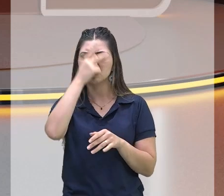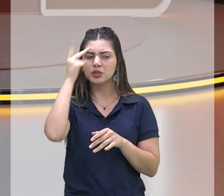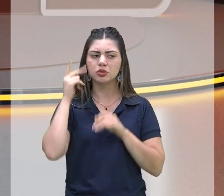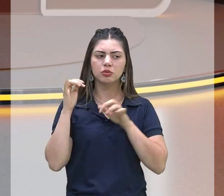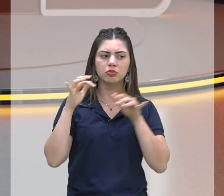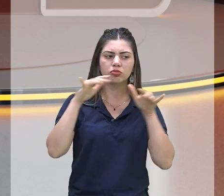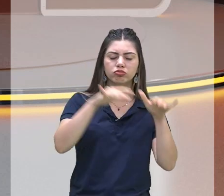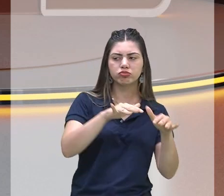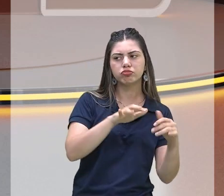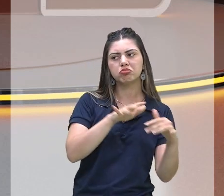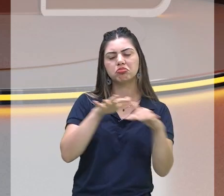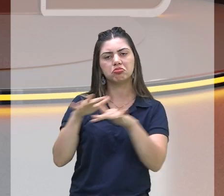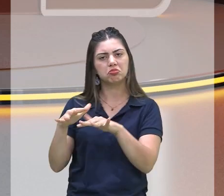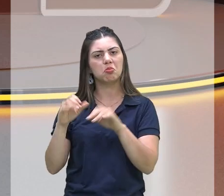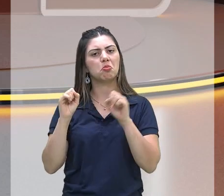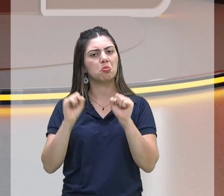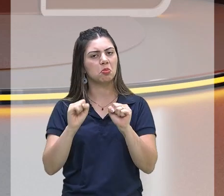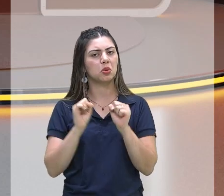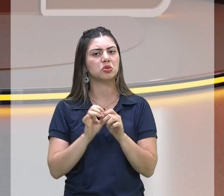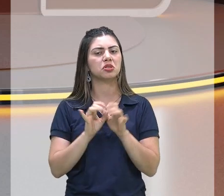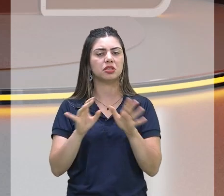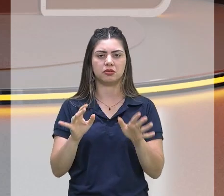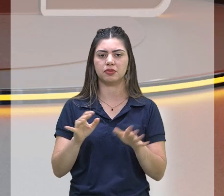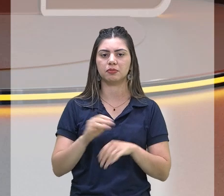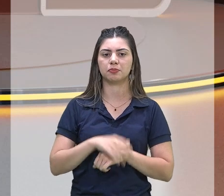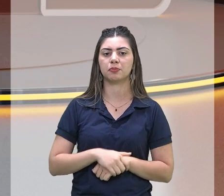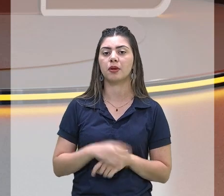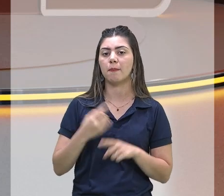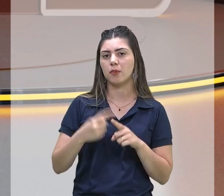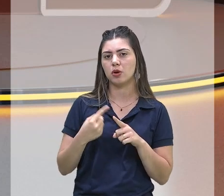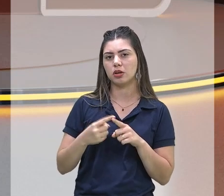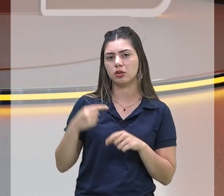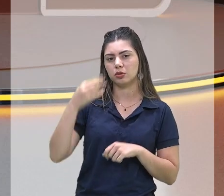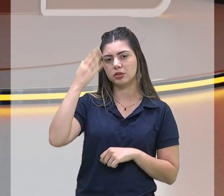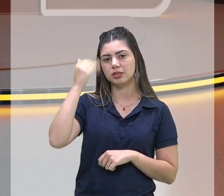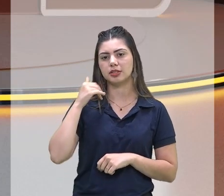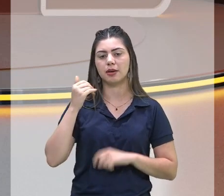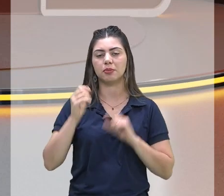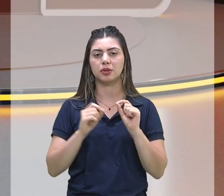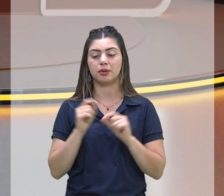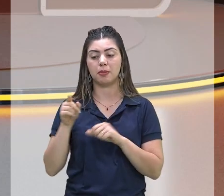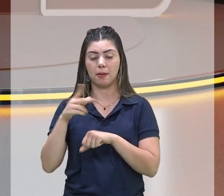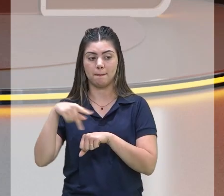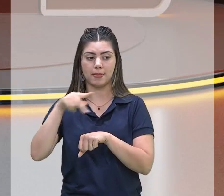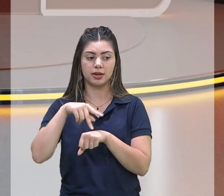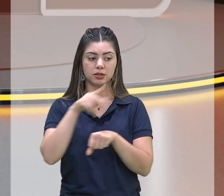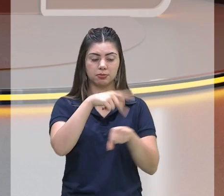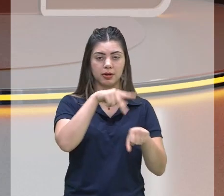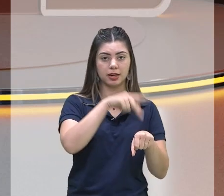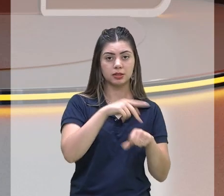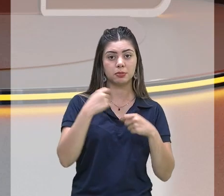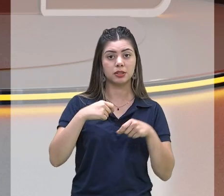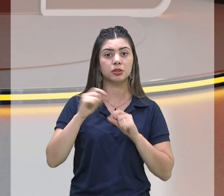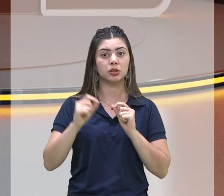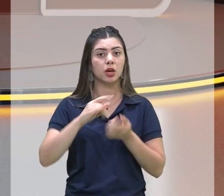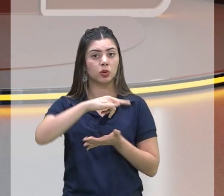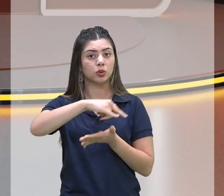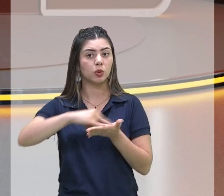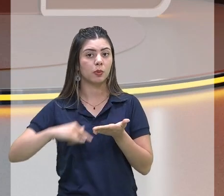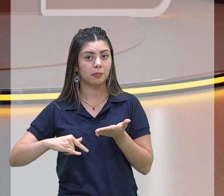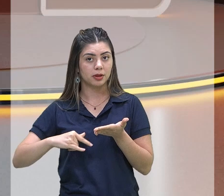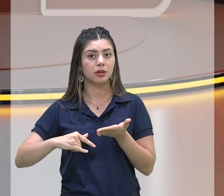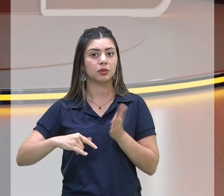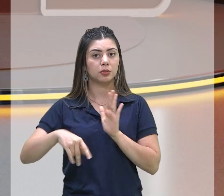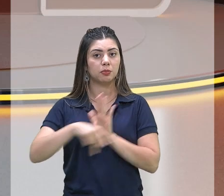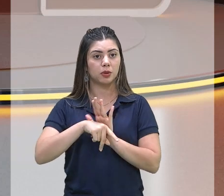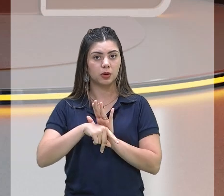De pessoas entre os países membros, porque a gente sabe que para sair de um país para o outro precisa de passaporte,